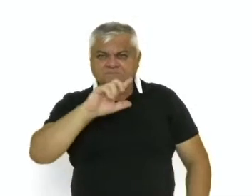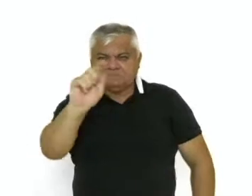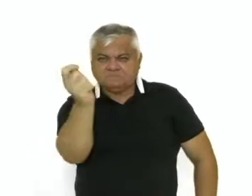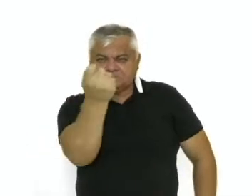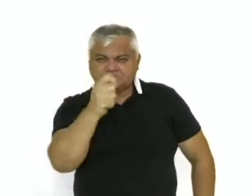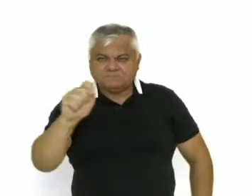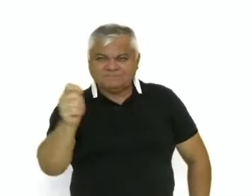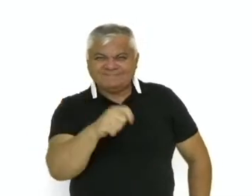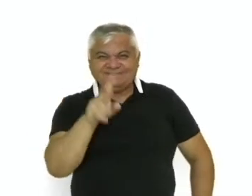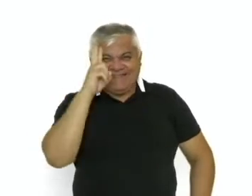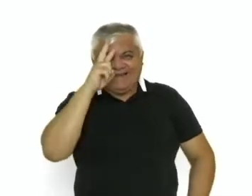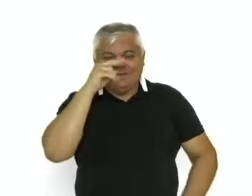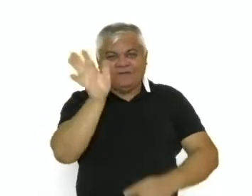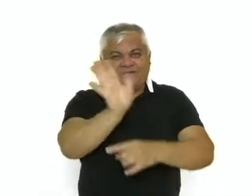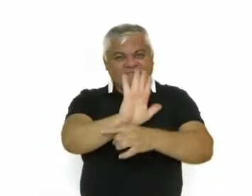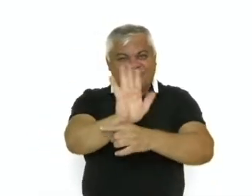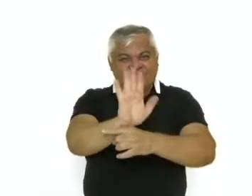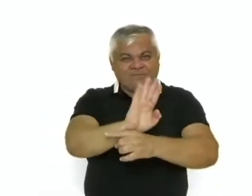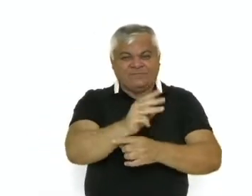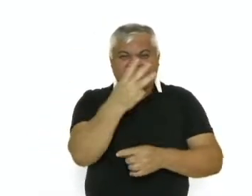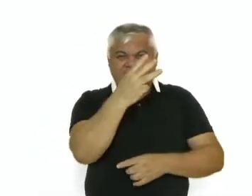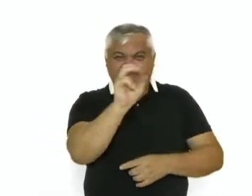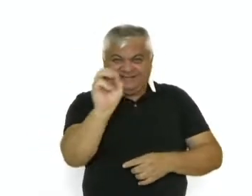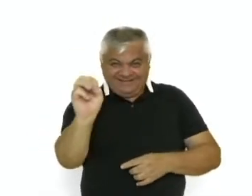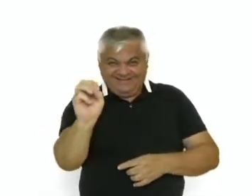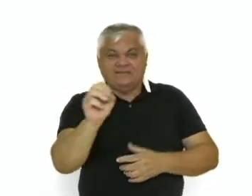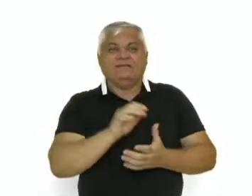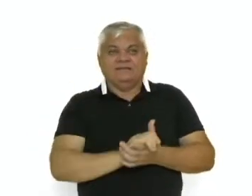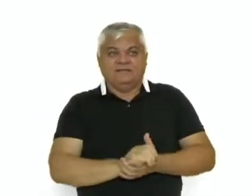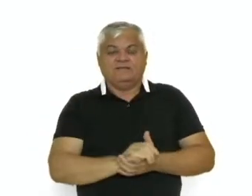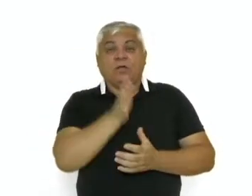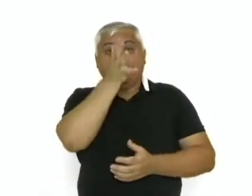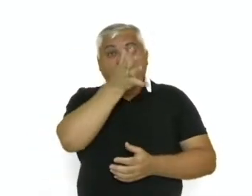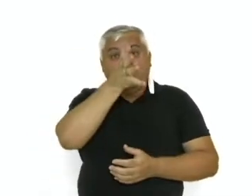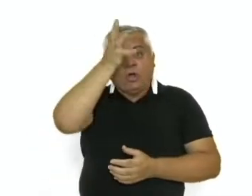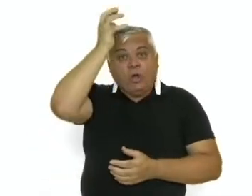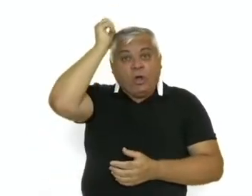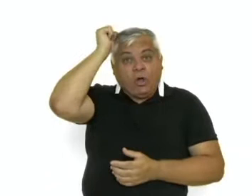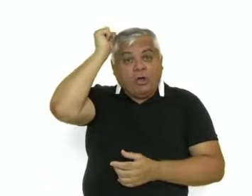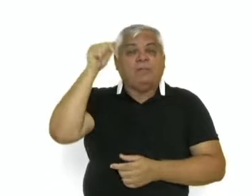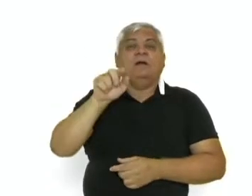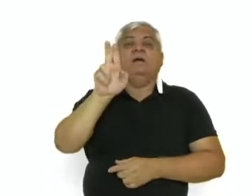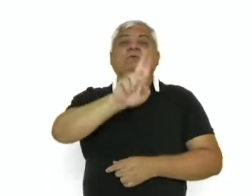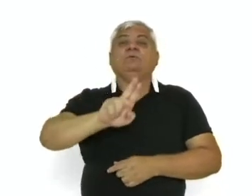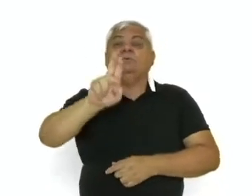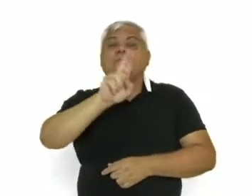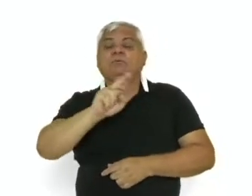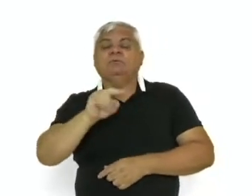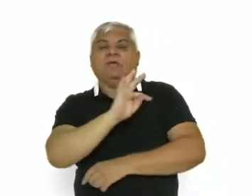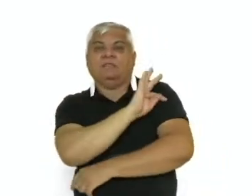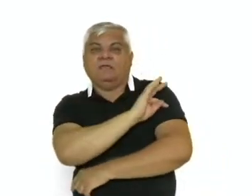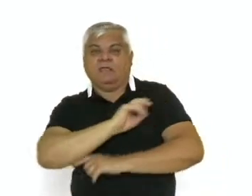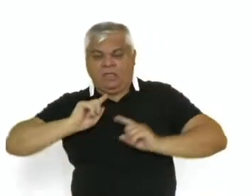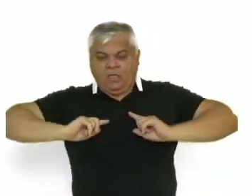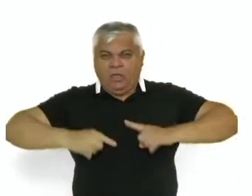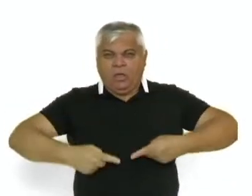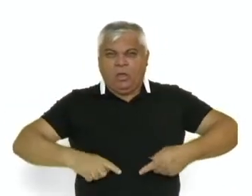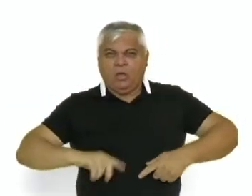um filme, né, que fala sobre os gladiadores. Romanos que naquela época faziam uso de técnicas corporais de